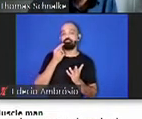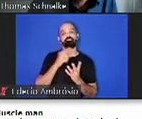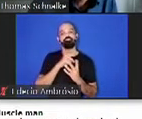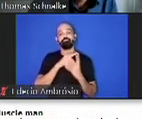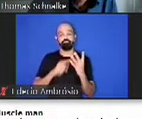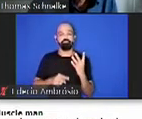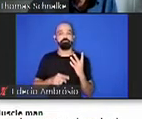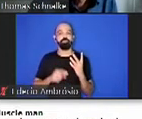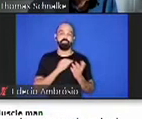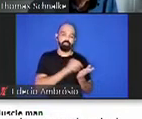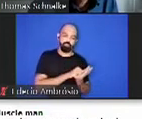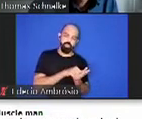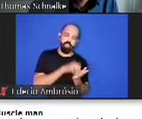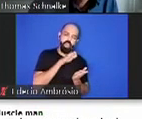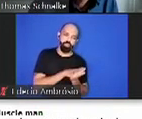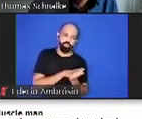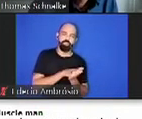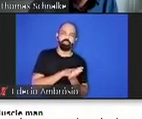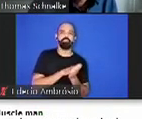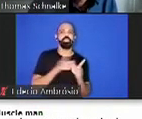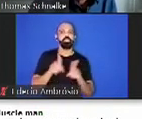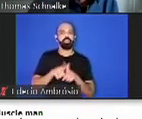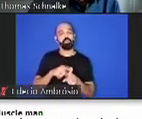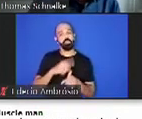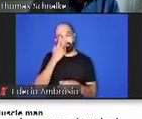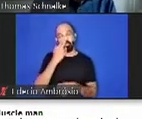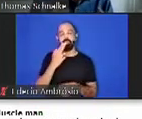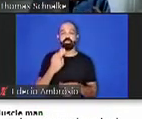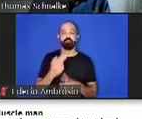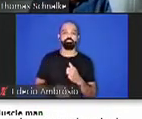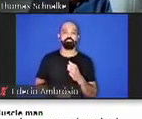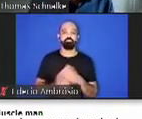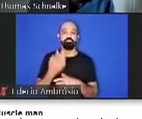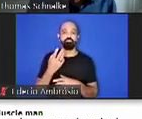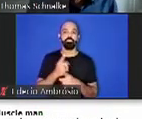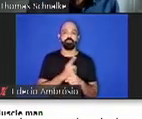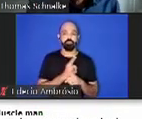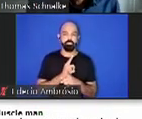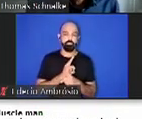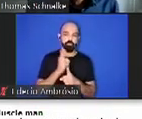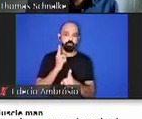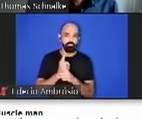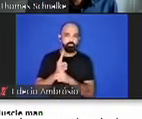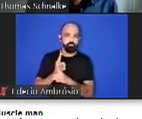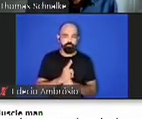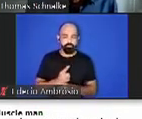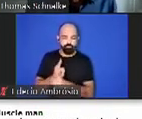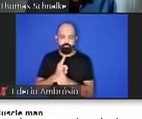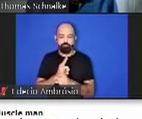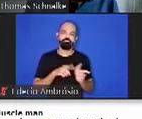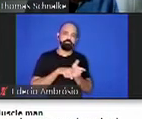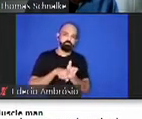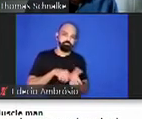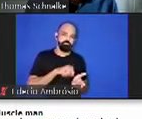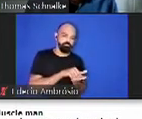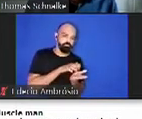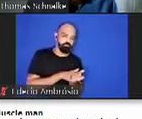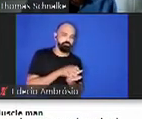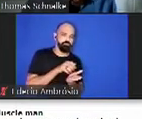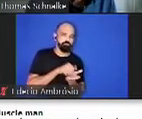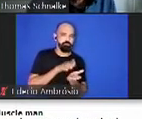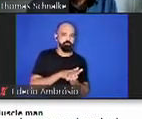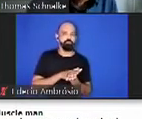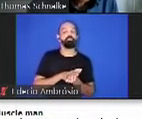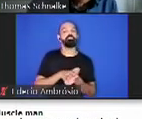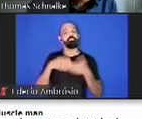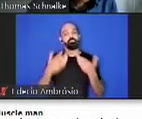tomando notas e está provavelmente fazendo alguns diagramas a partir de sua observação que ele obtém